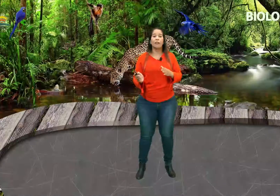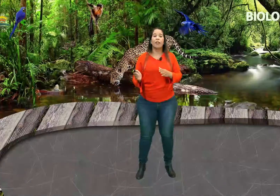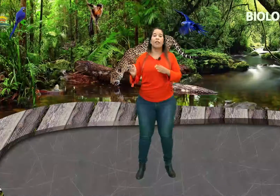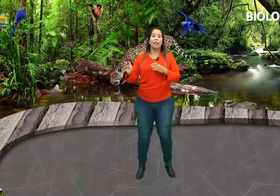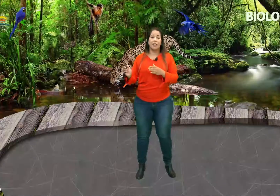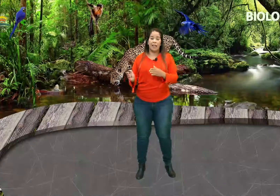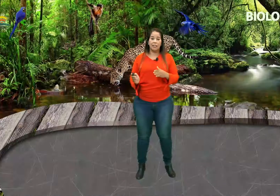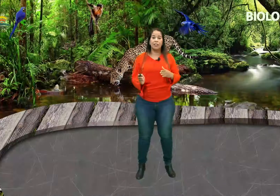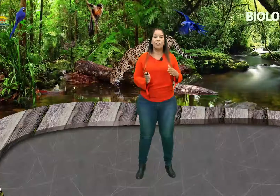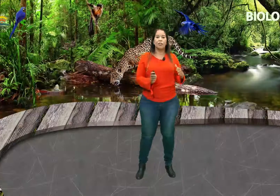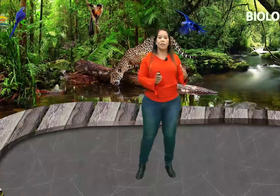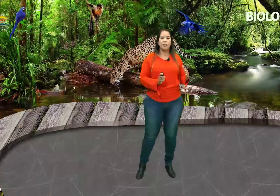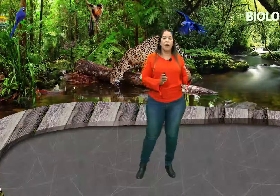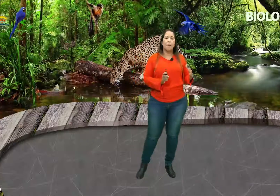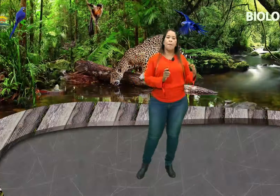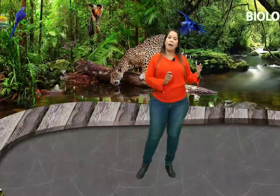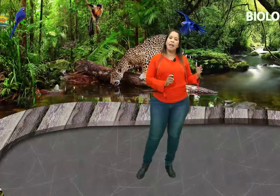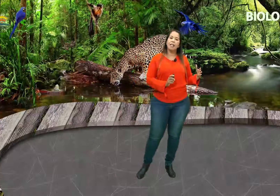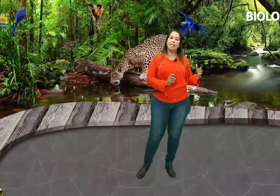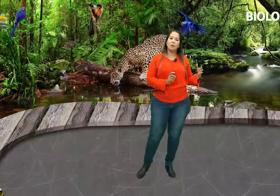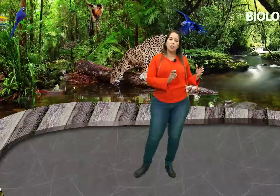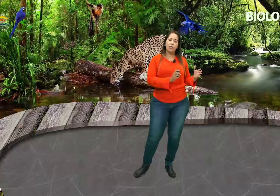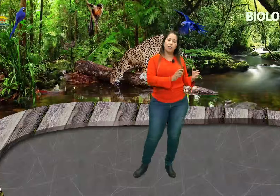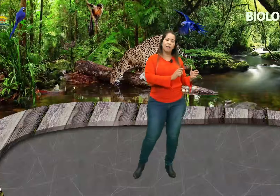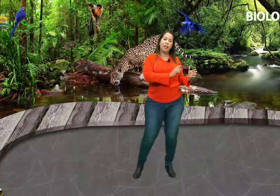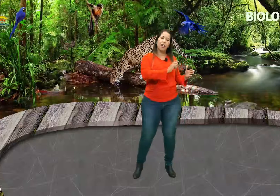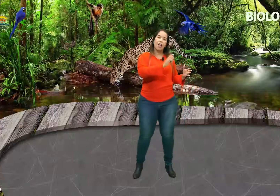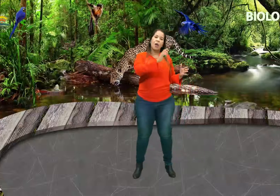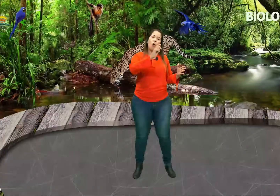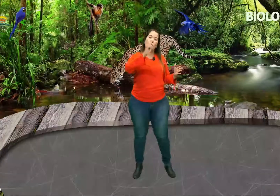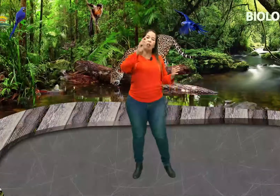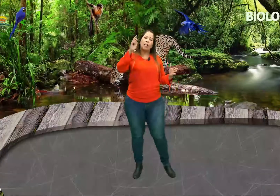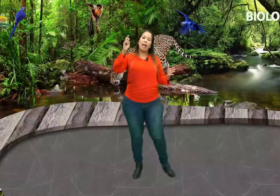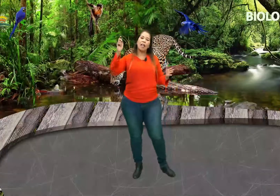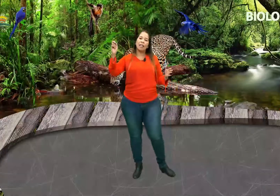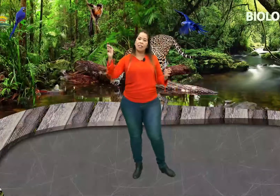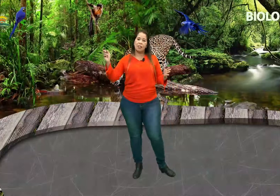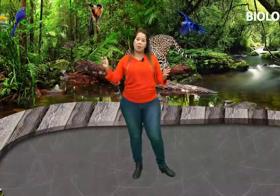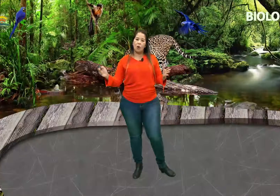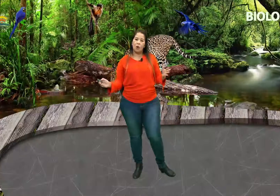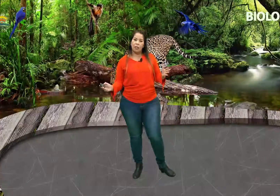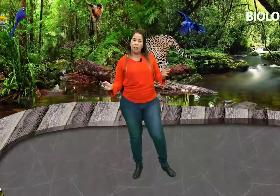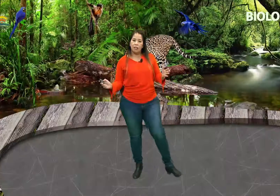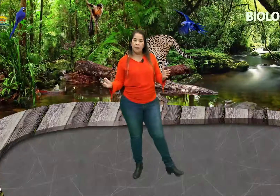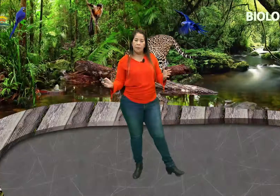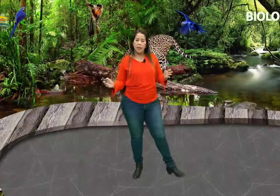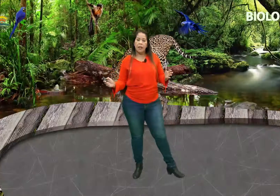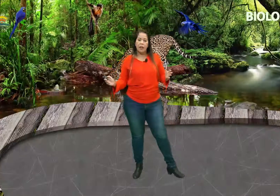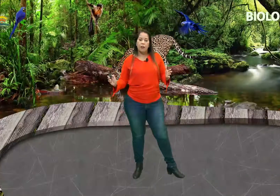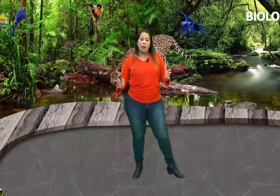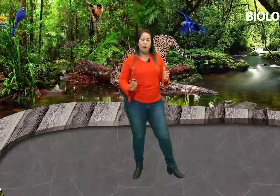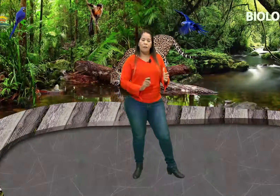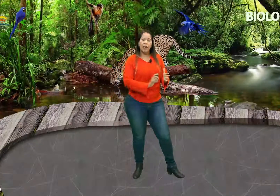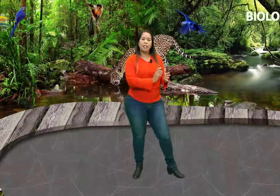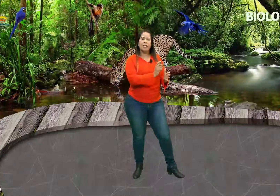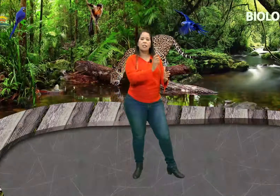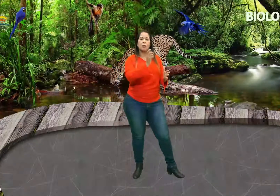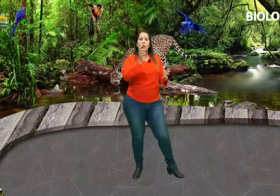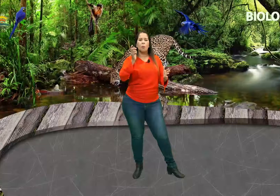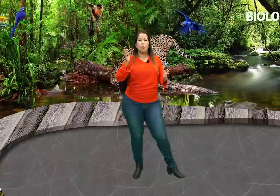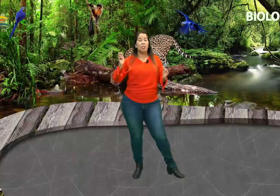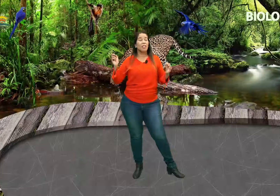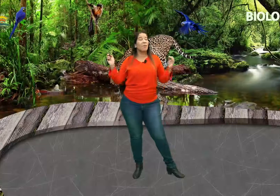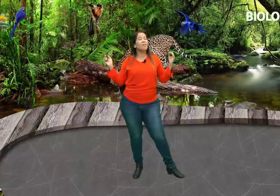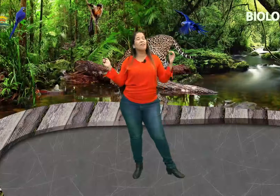lento, gradativo, mas quando a gente vai olhar as histórias, né, ver